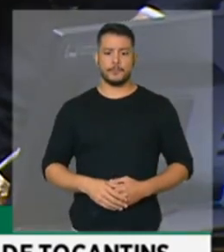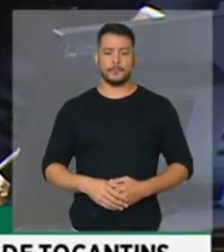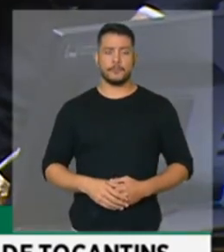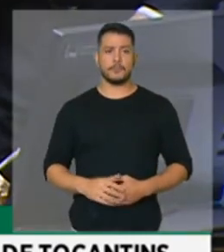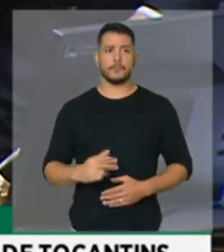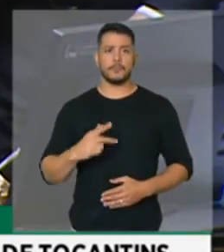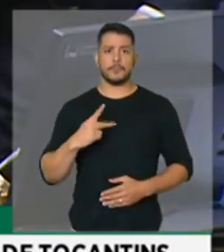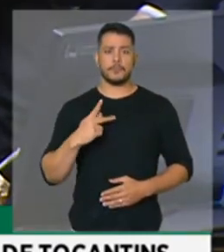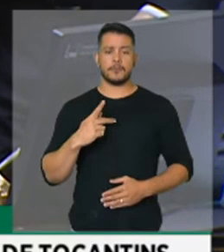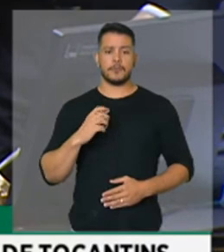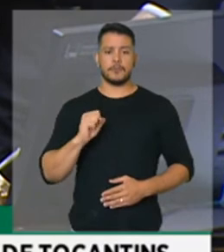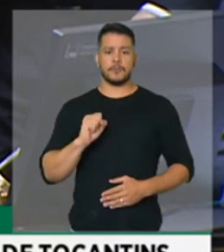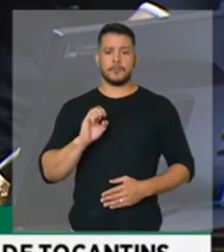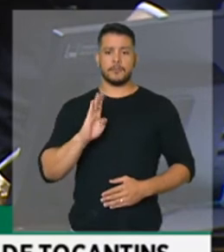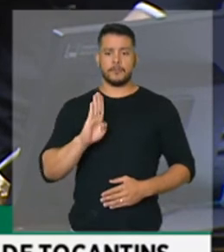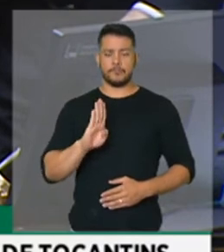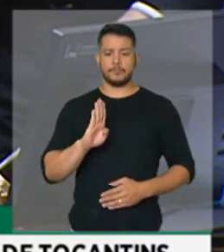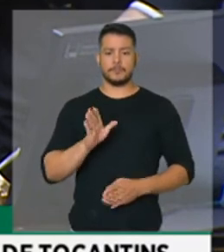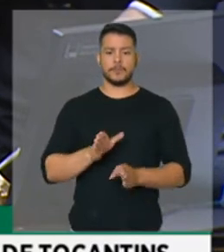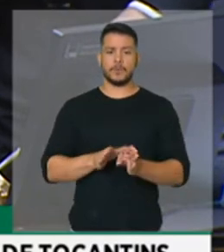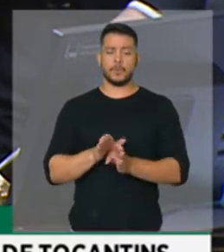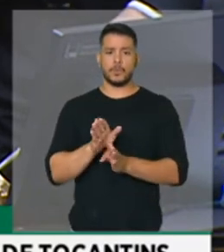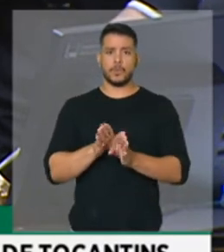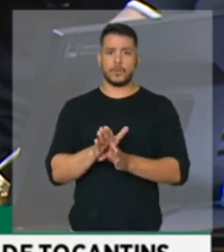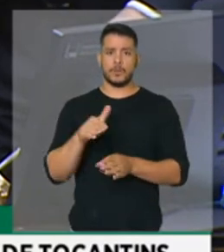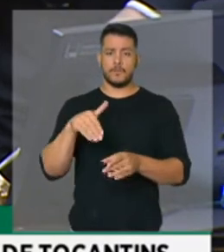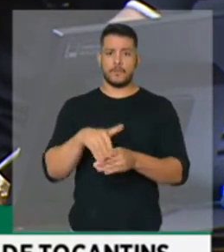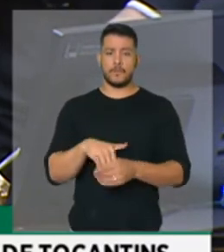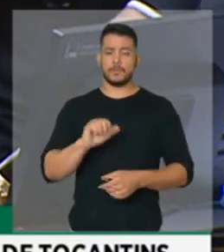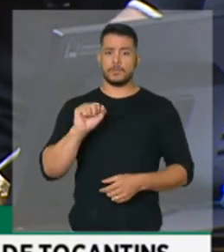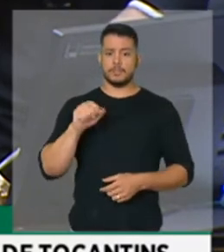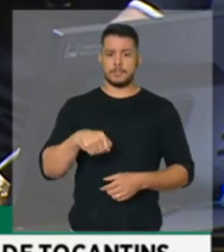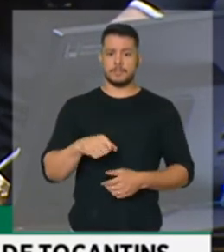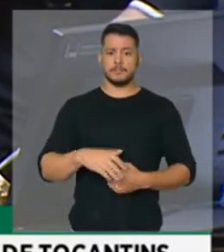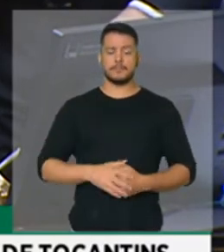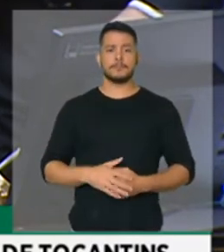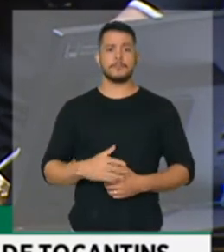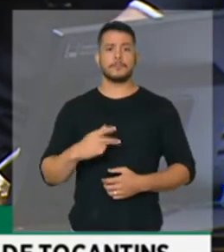PSB? PSB orienta sim, senhor presidente. PDT.